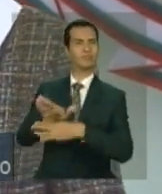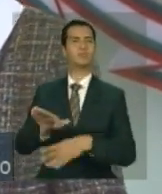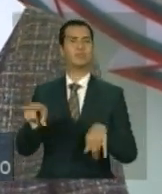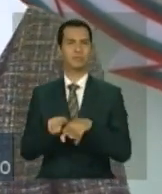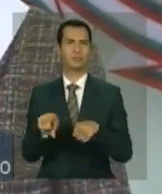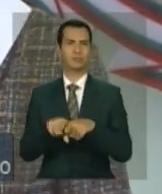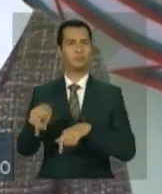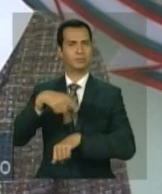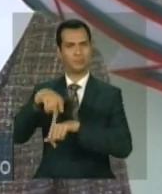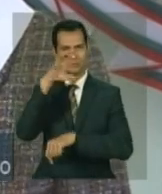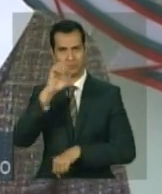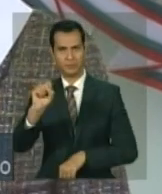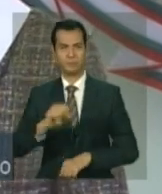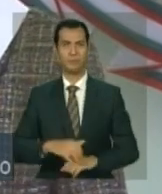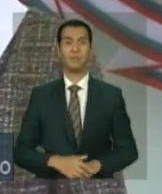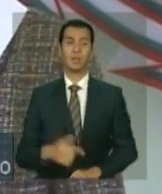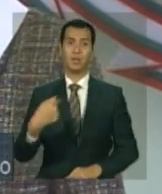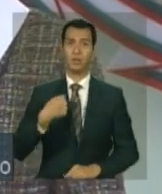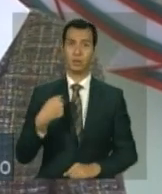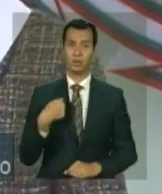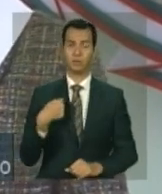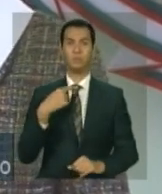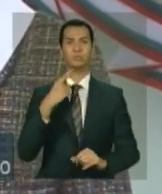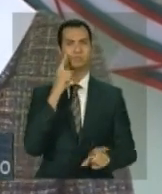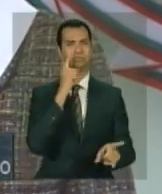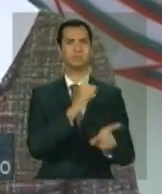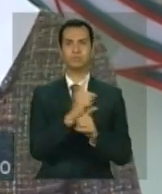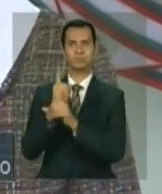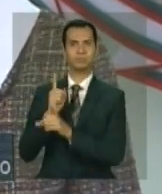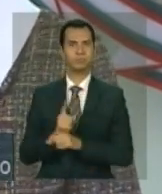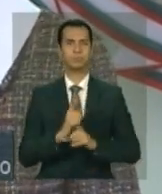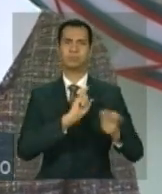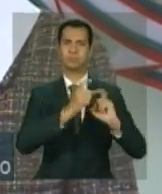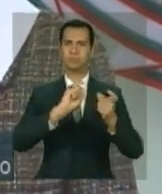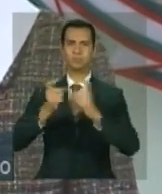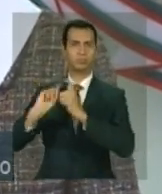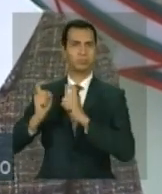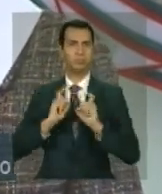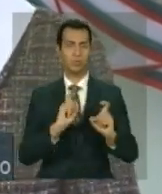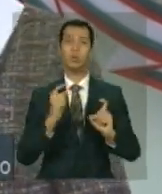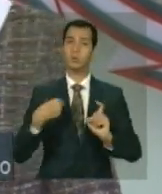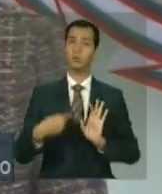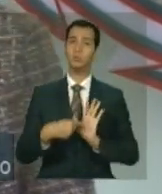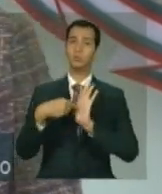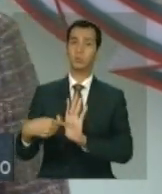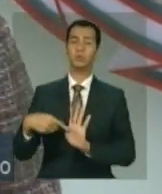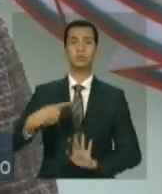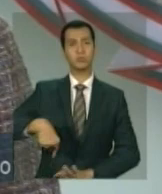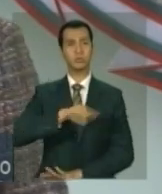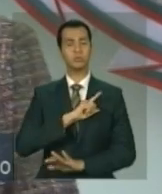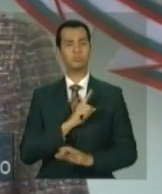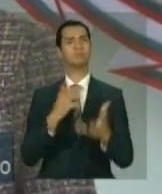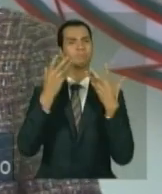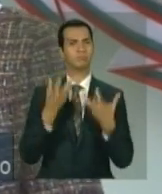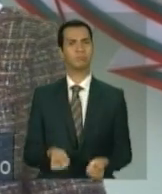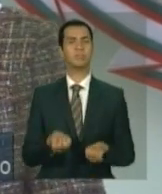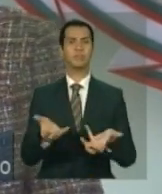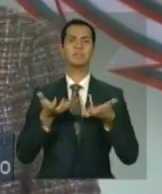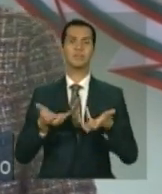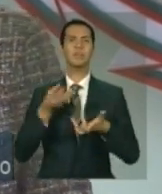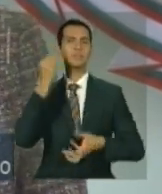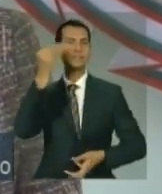Em meus encontros, estou assinalando nossa disposição de compartilhar